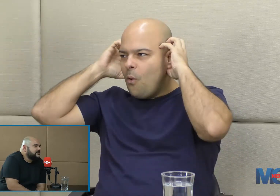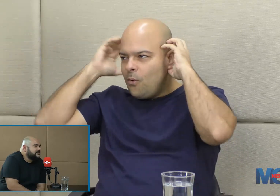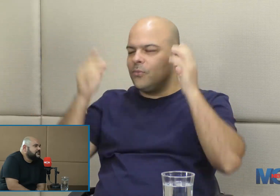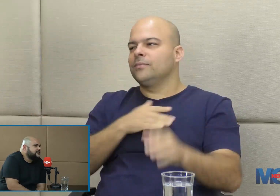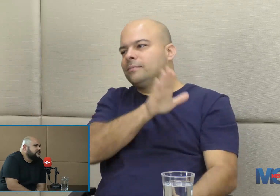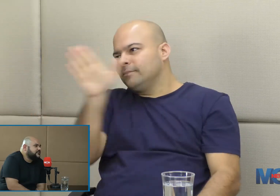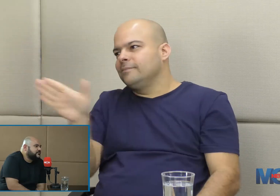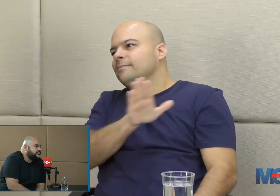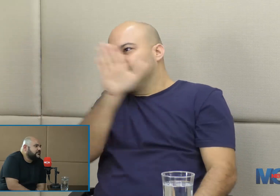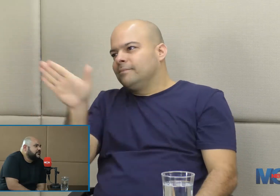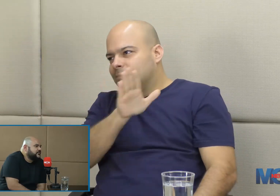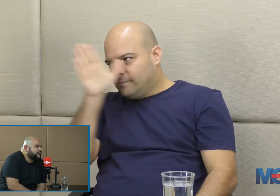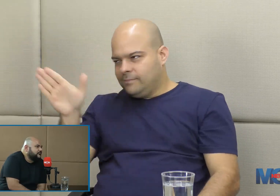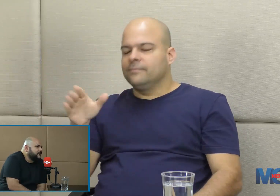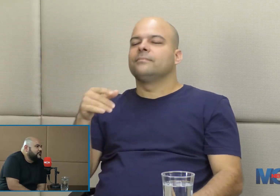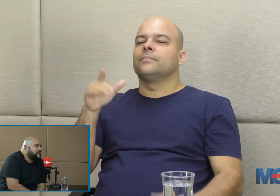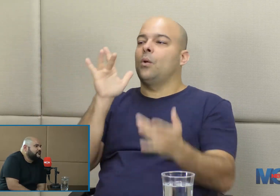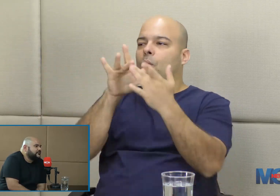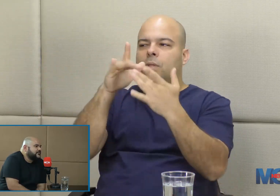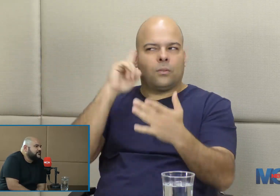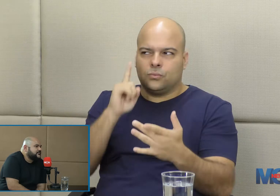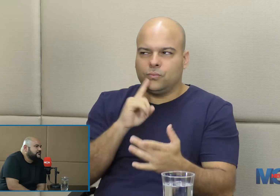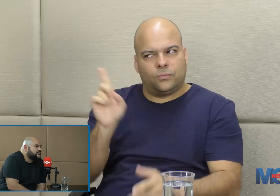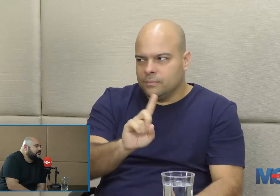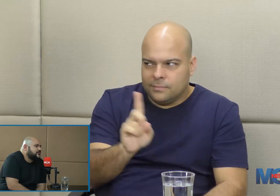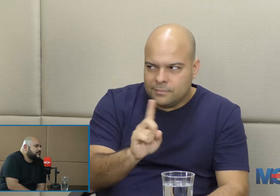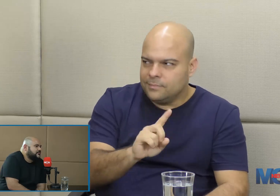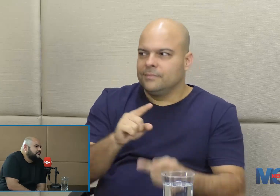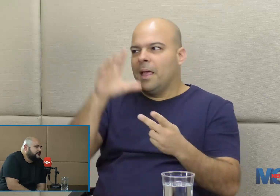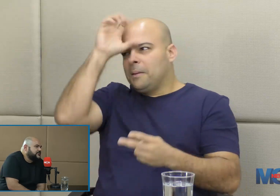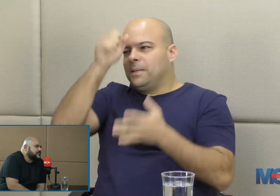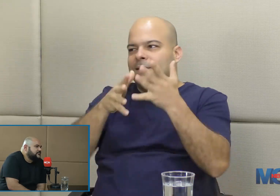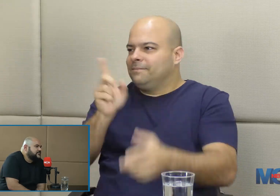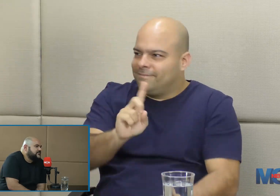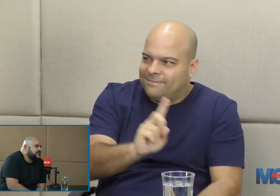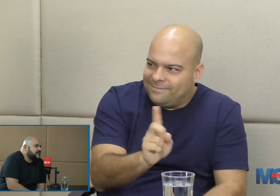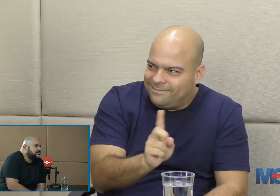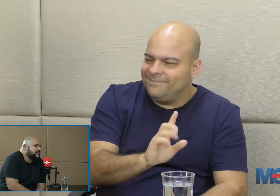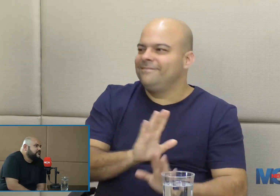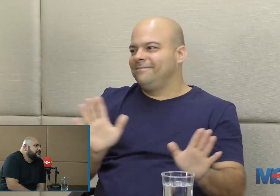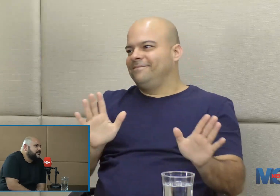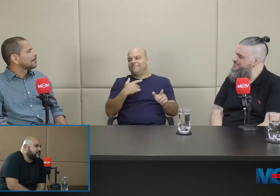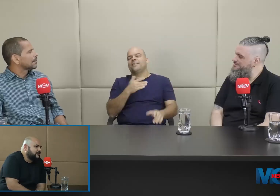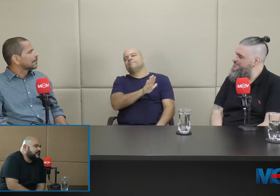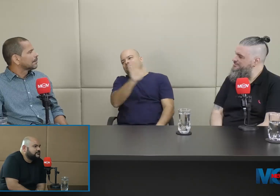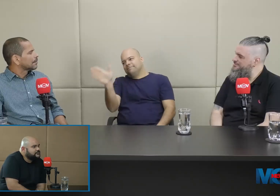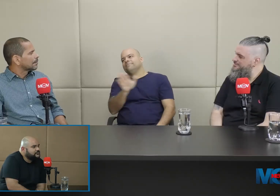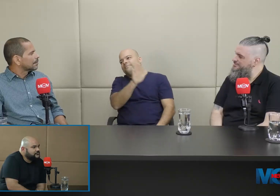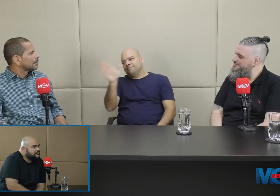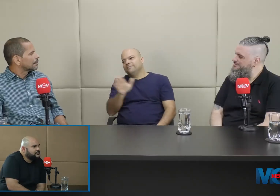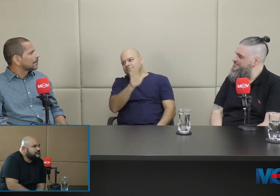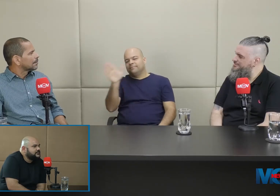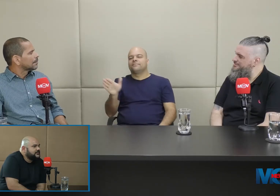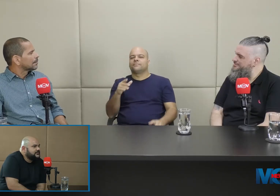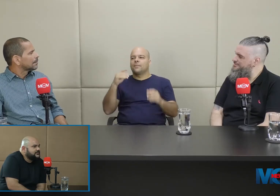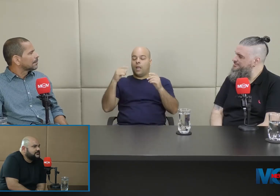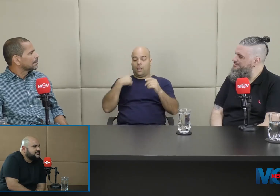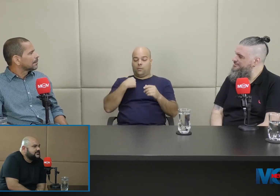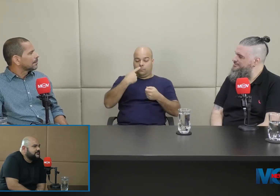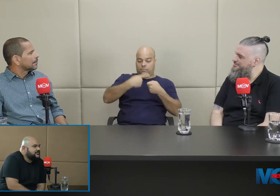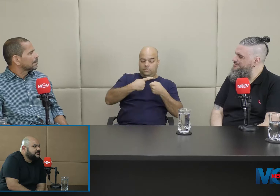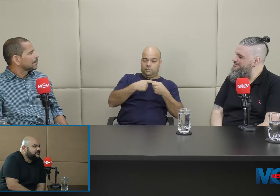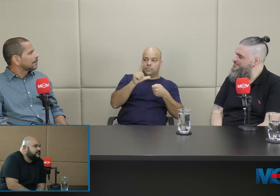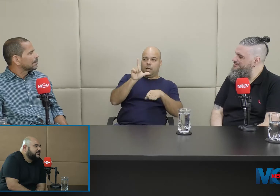informações e assim a gente foi no fono, fui fazendo os exames, eu não tinha contato com surdo,